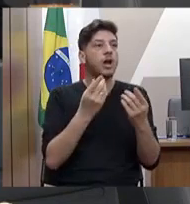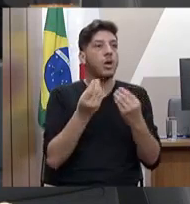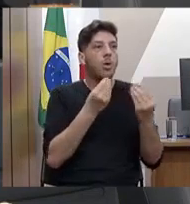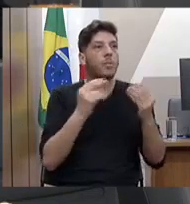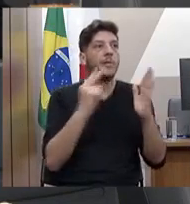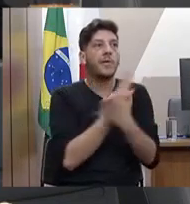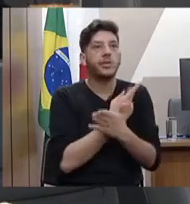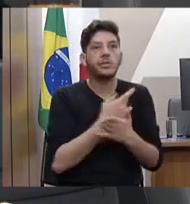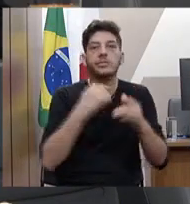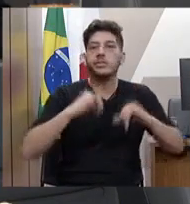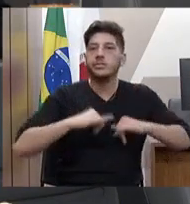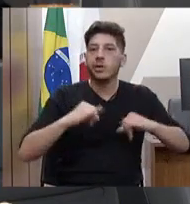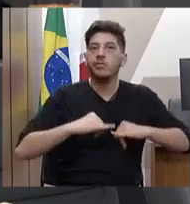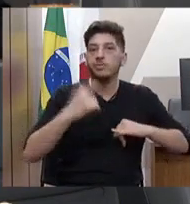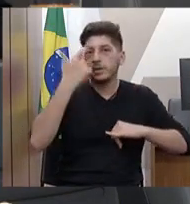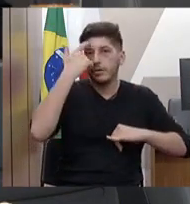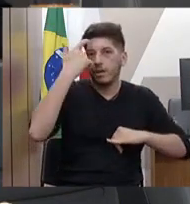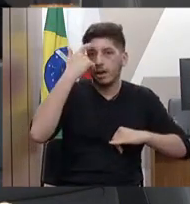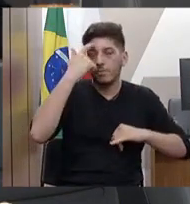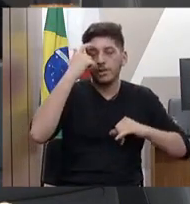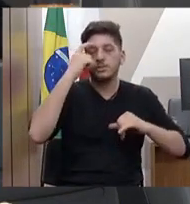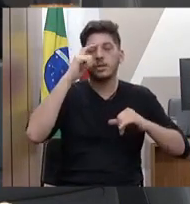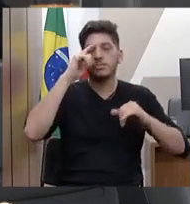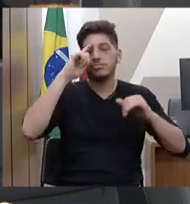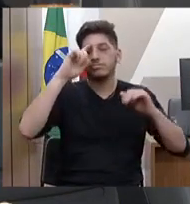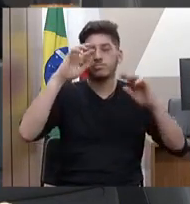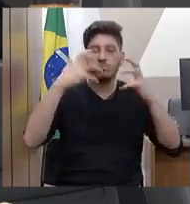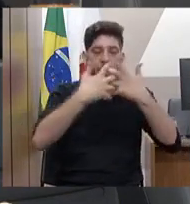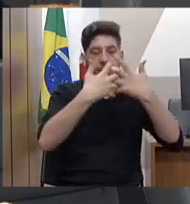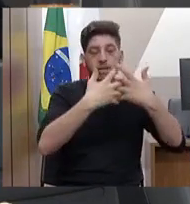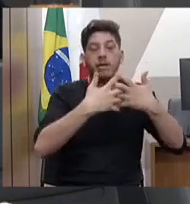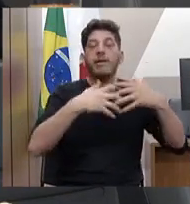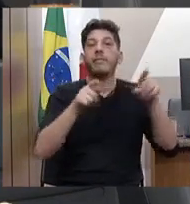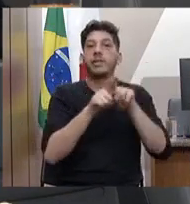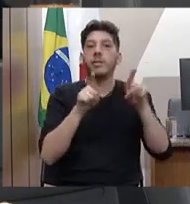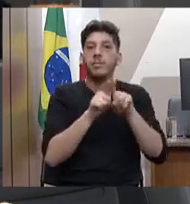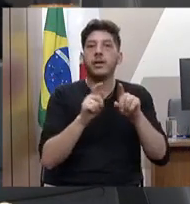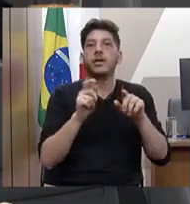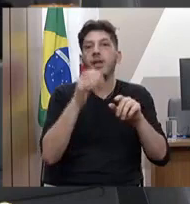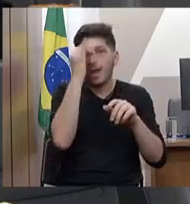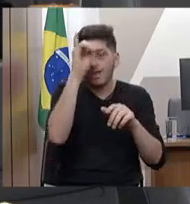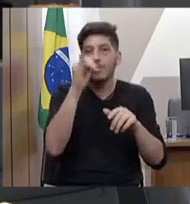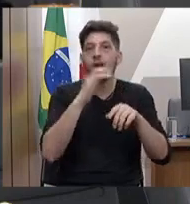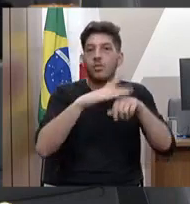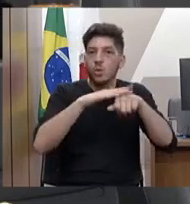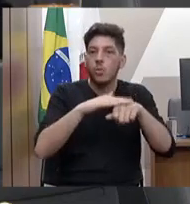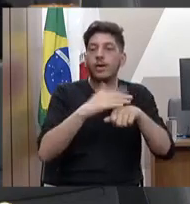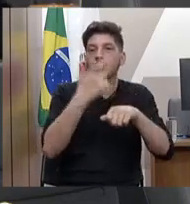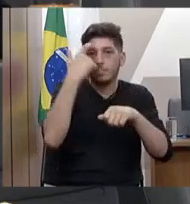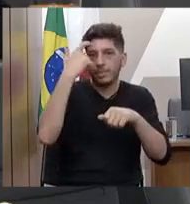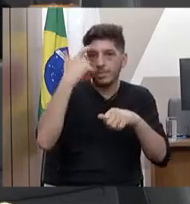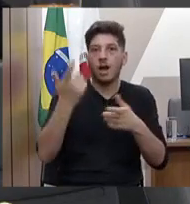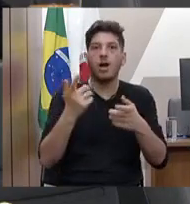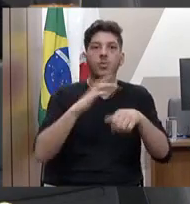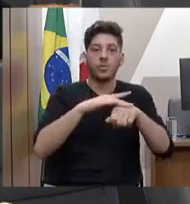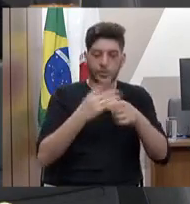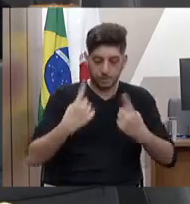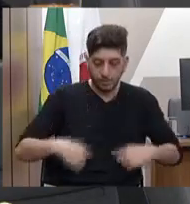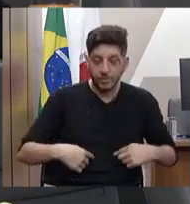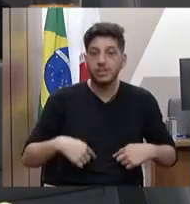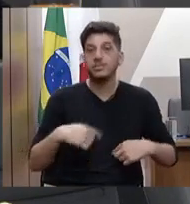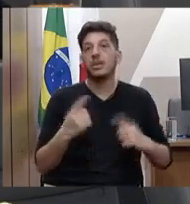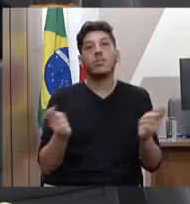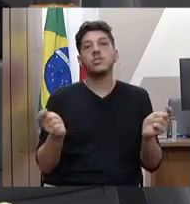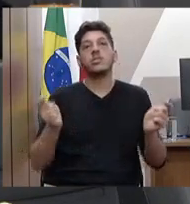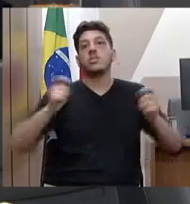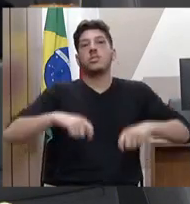originados no trabalho e adotar e medidas preventivas que evitem a eclosão de doenças mentais e também físicas nós poderá